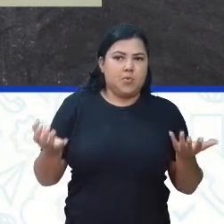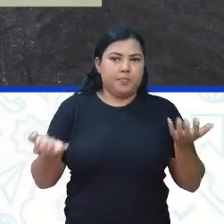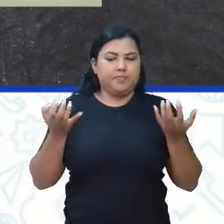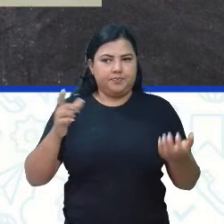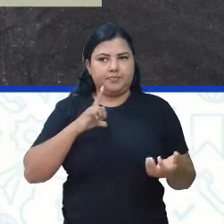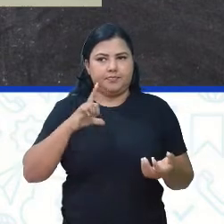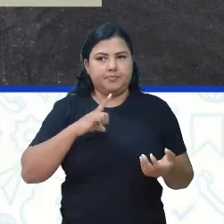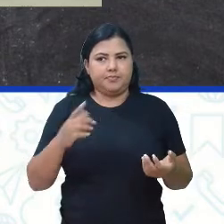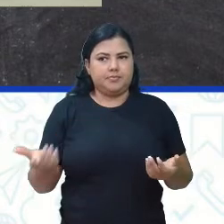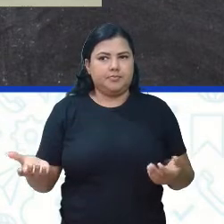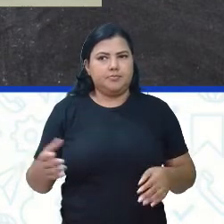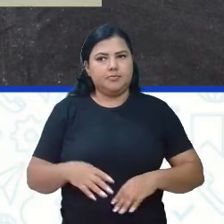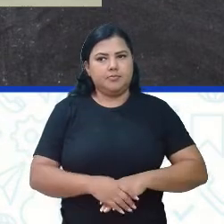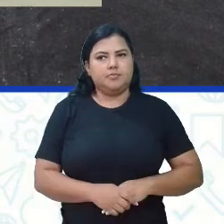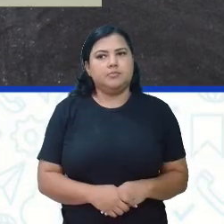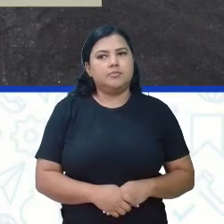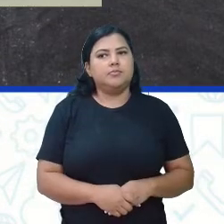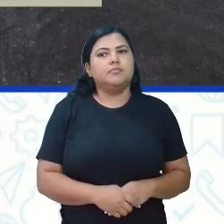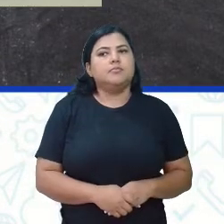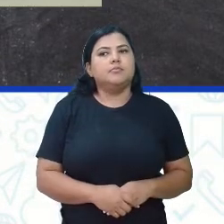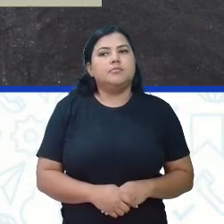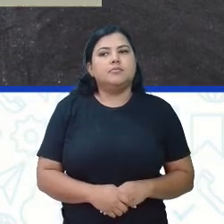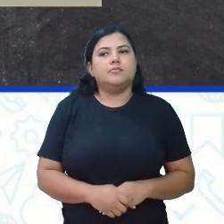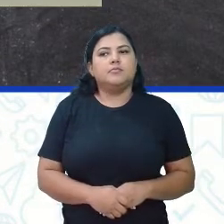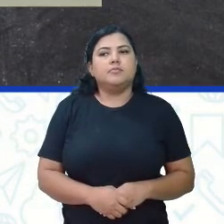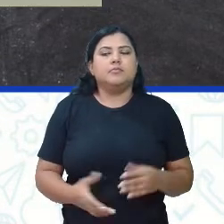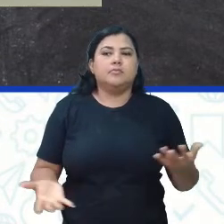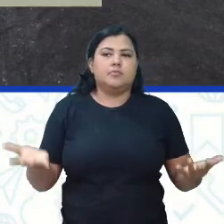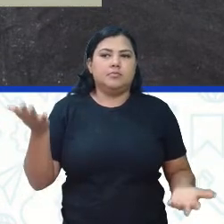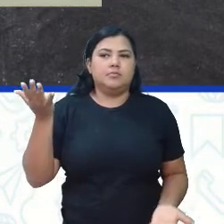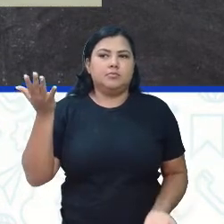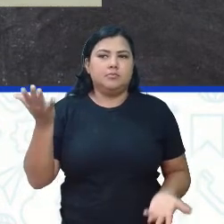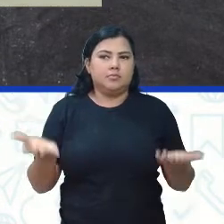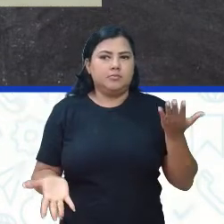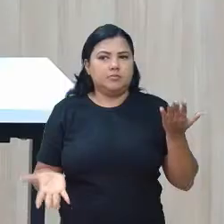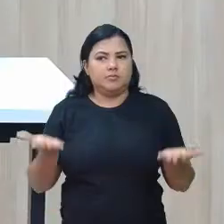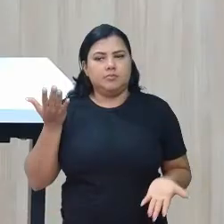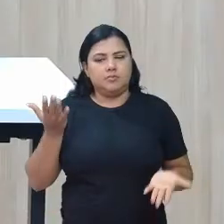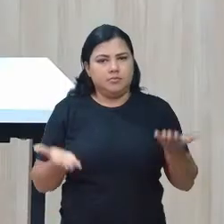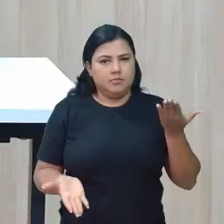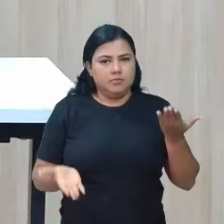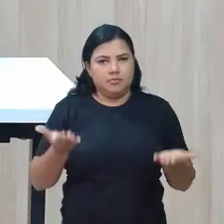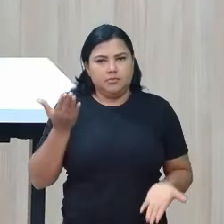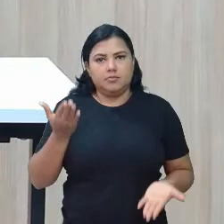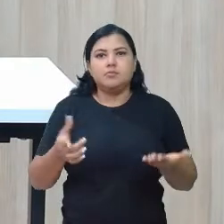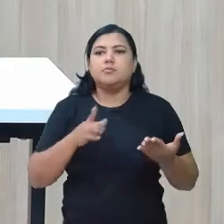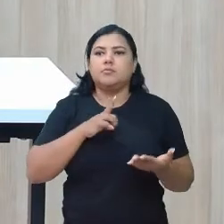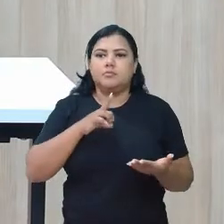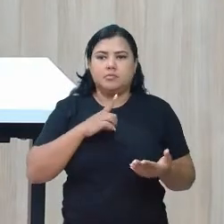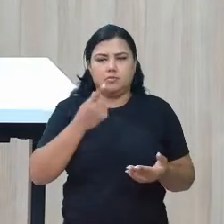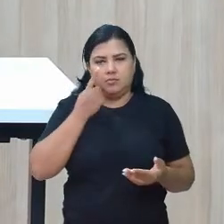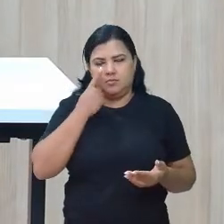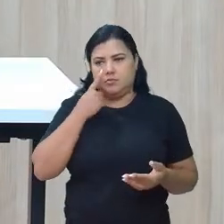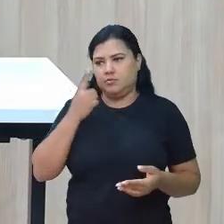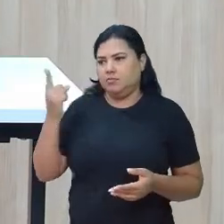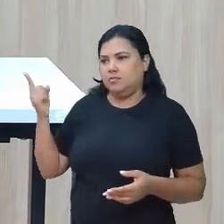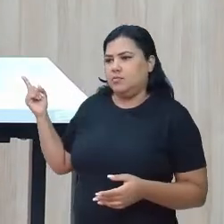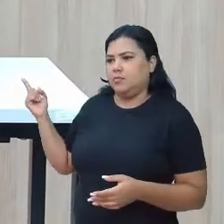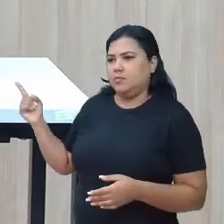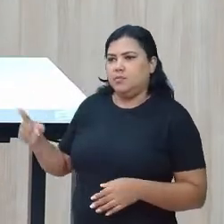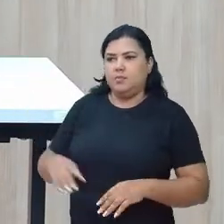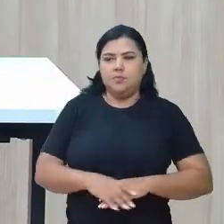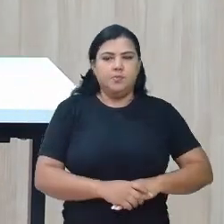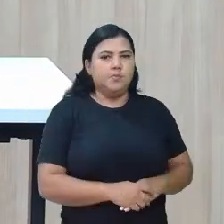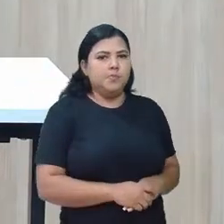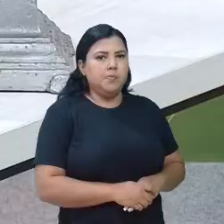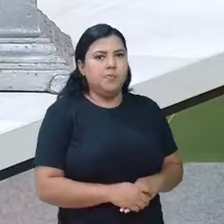Então o que eu estou mostrando aí nesse vídeo é simplesmente o equilíbrio da balança. Então perceba que nessa situação que eu vou mostrar aqui ao